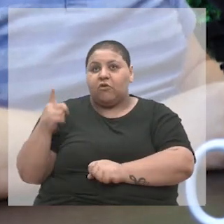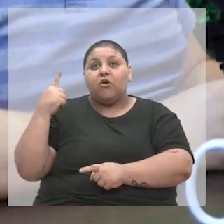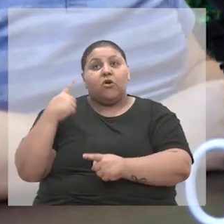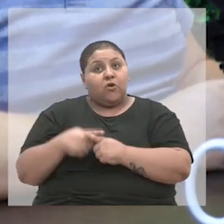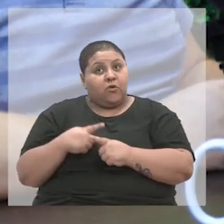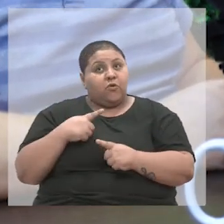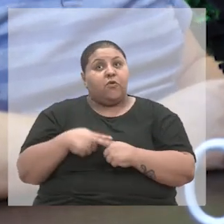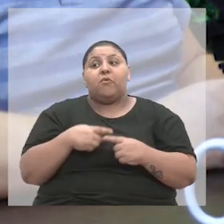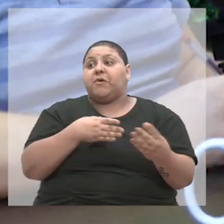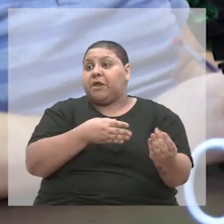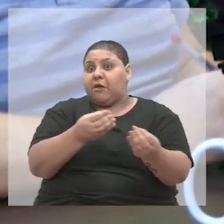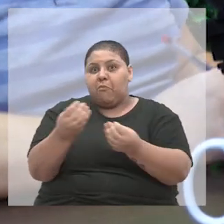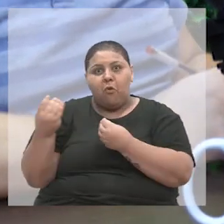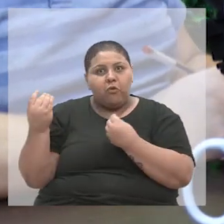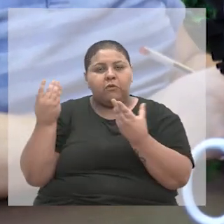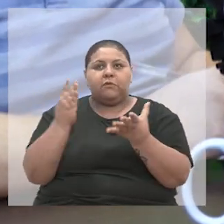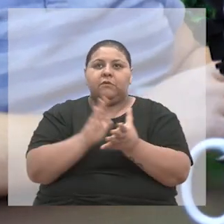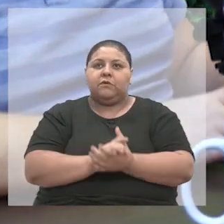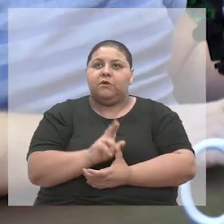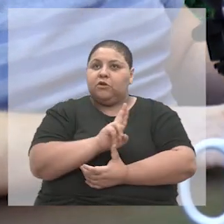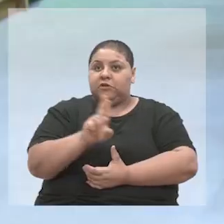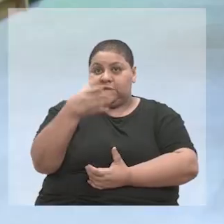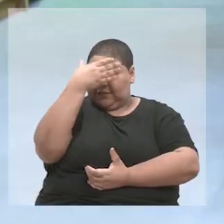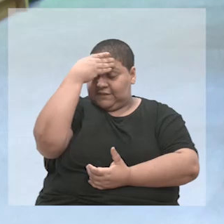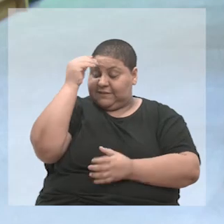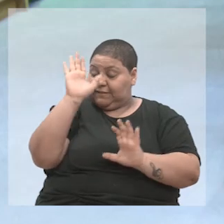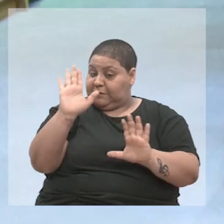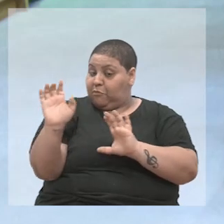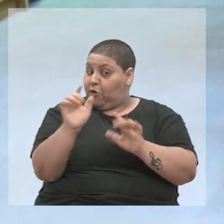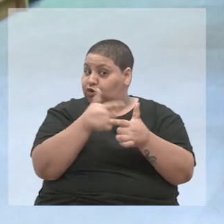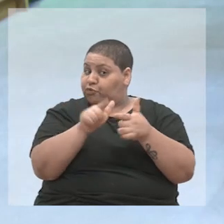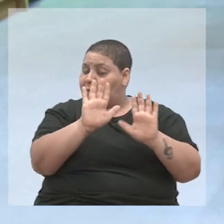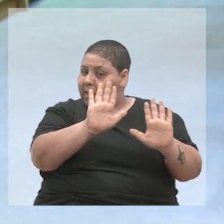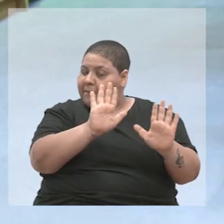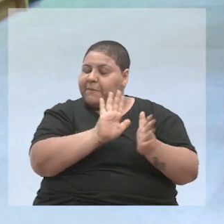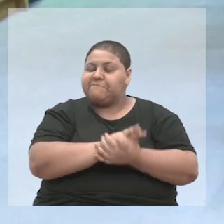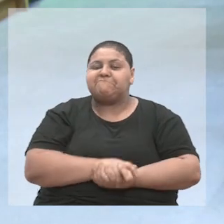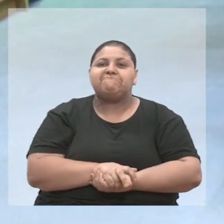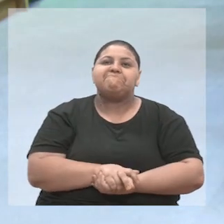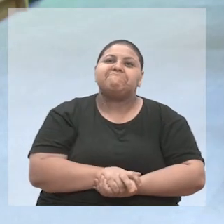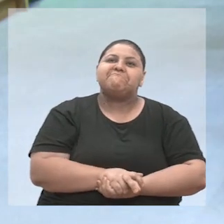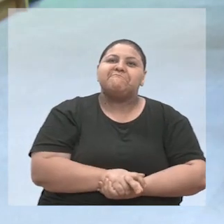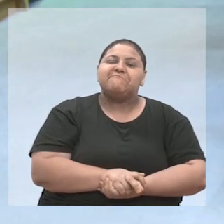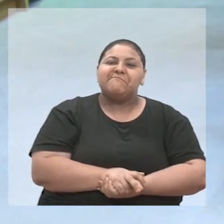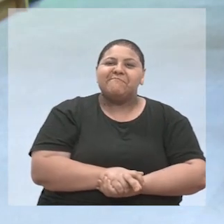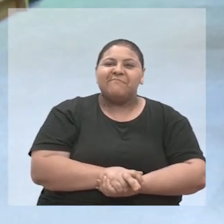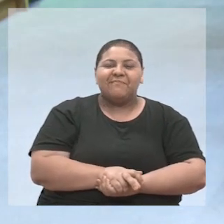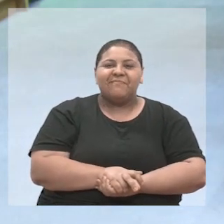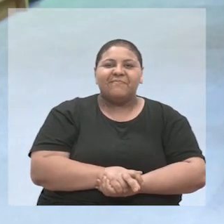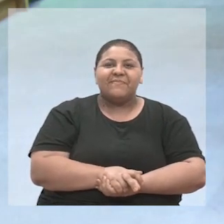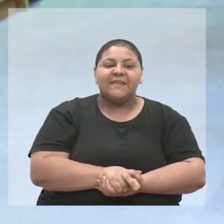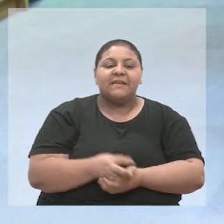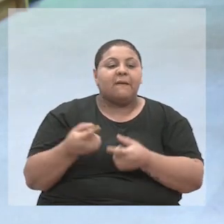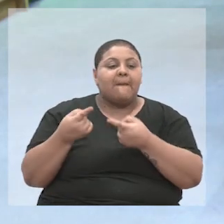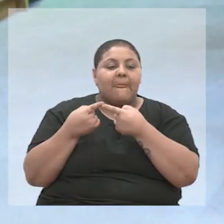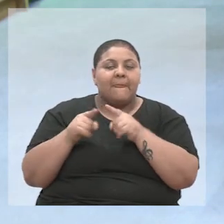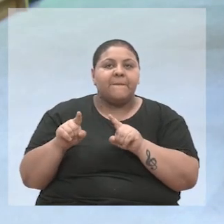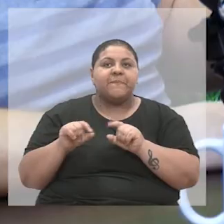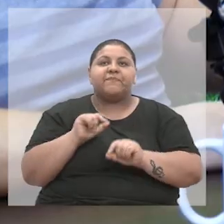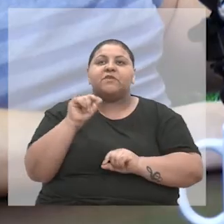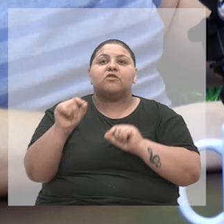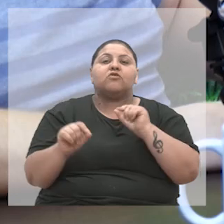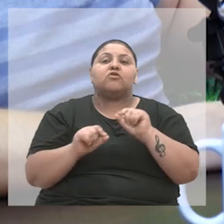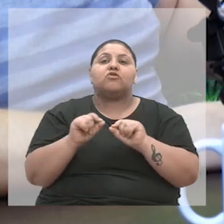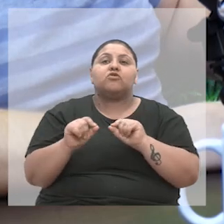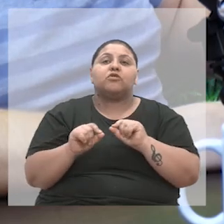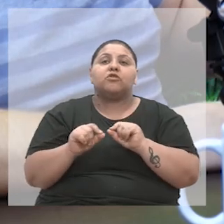porque são vários, né? Vamos esquecer. Não podemos citar. Vamos apanhar. Vai ficar feio. Mas o